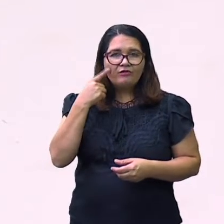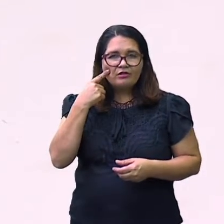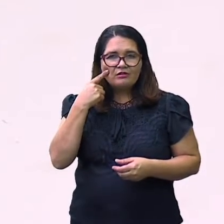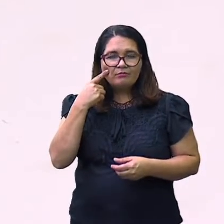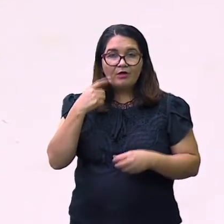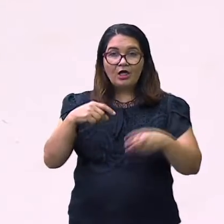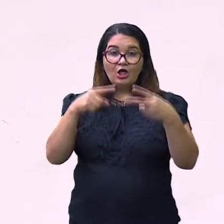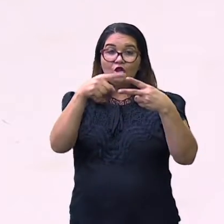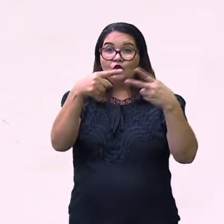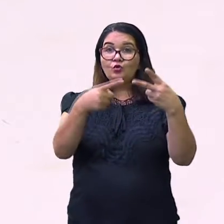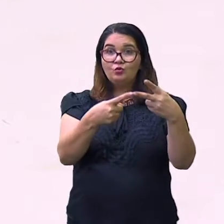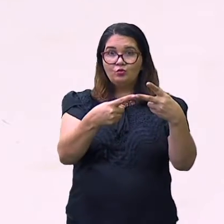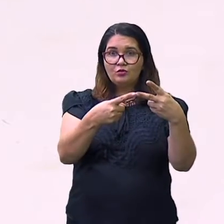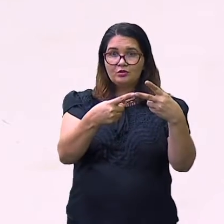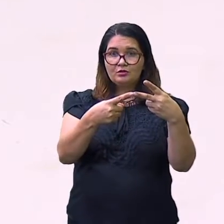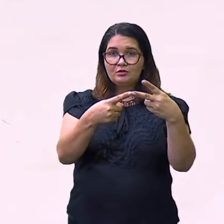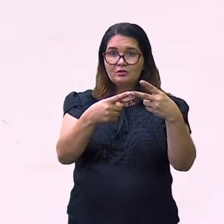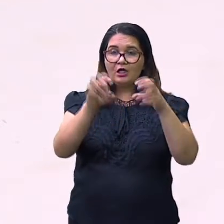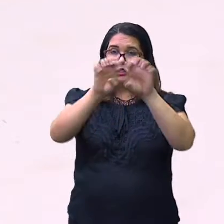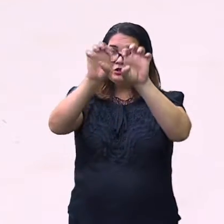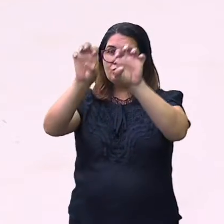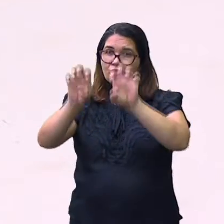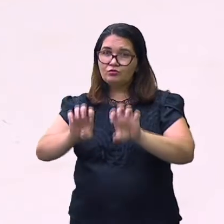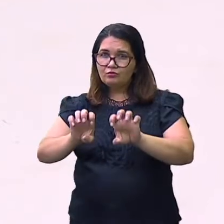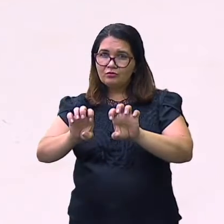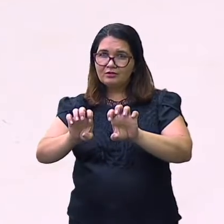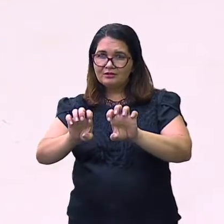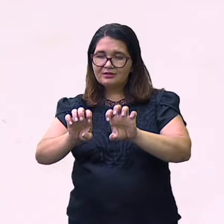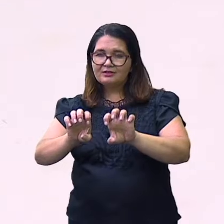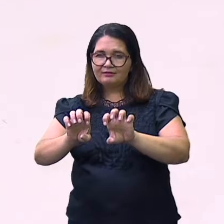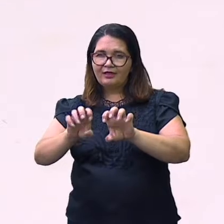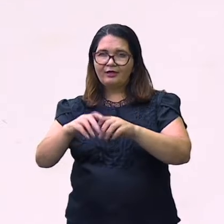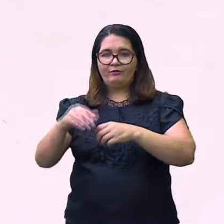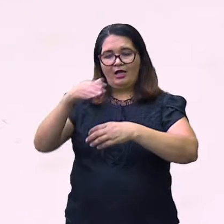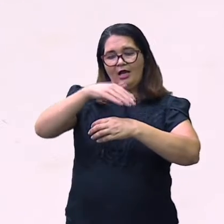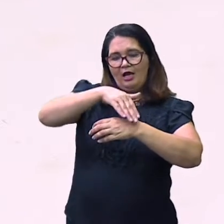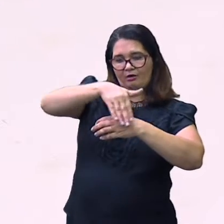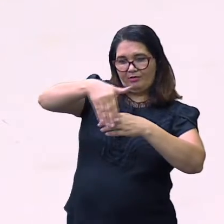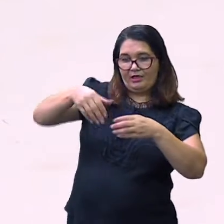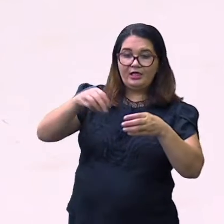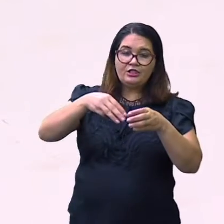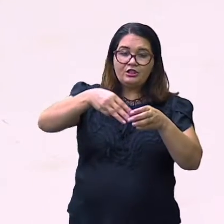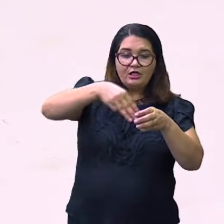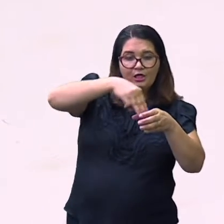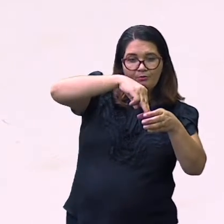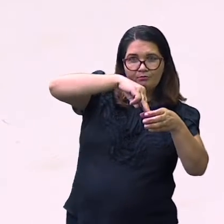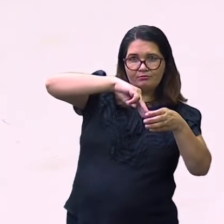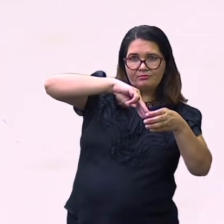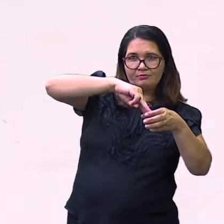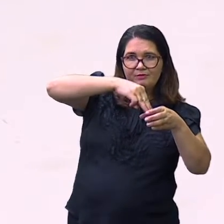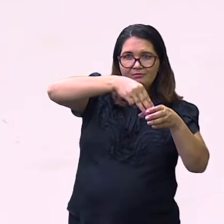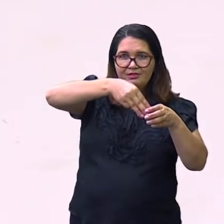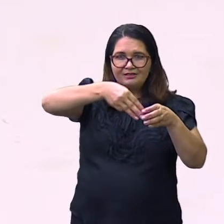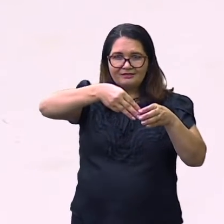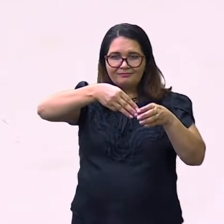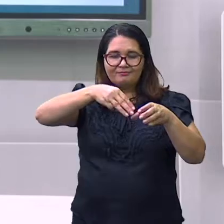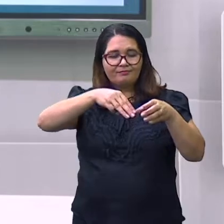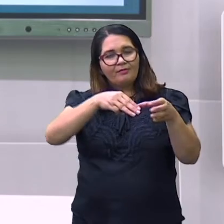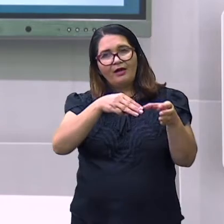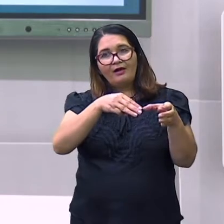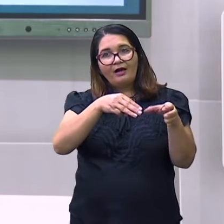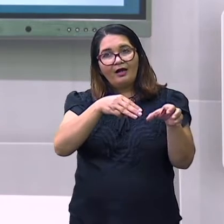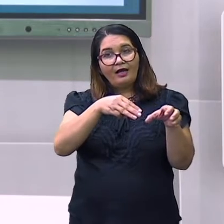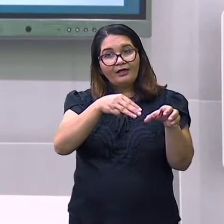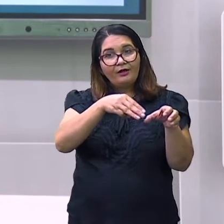Nós fizemos parede celular e membrana plasmática. E aí, o que mais que a gente tem?